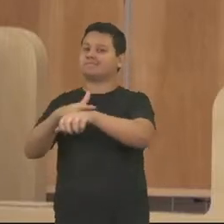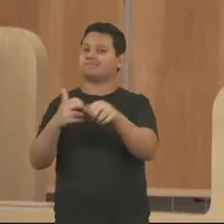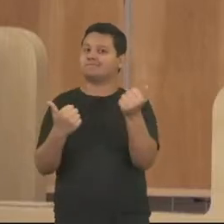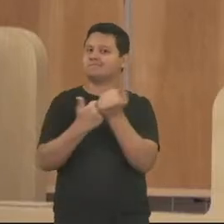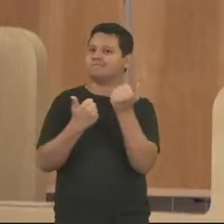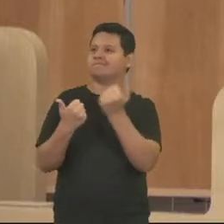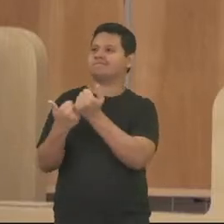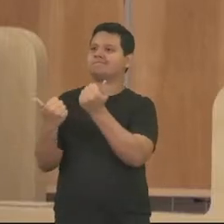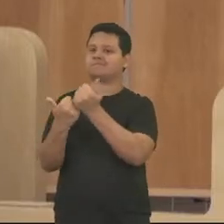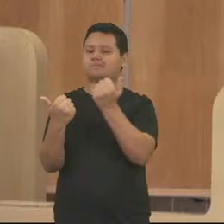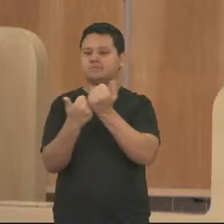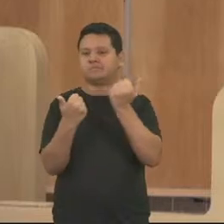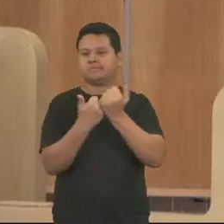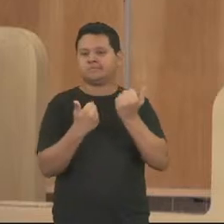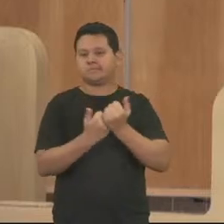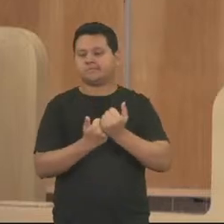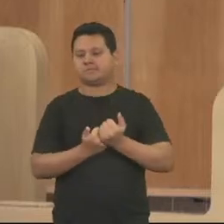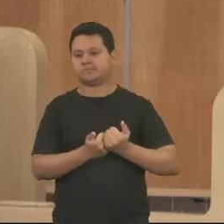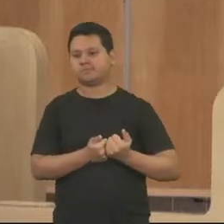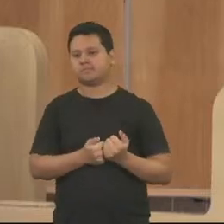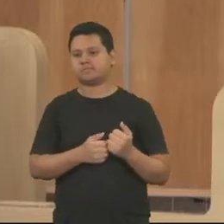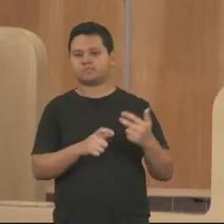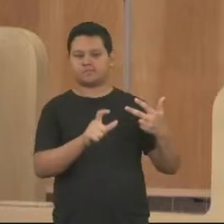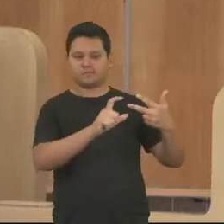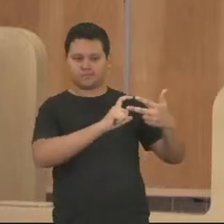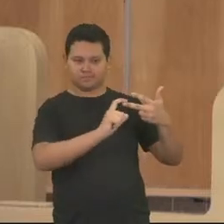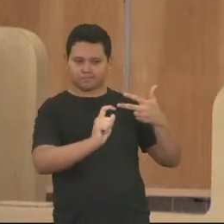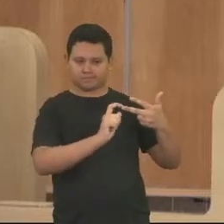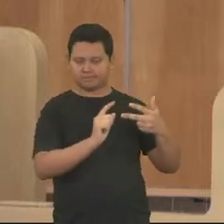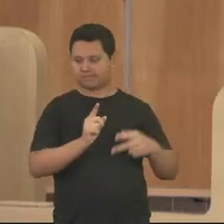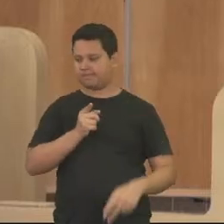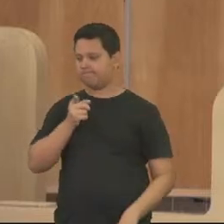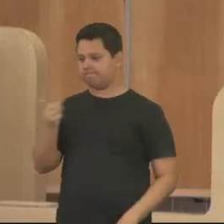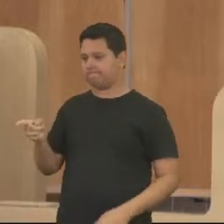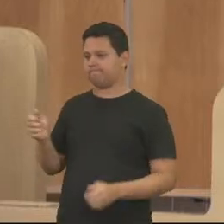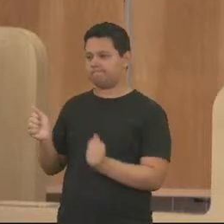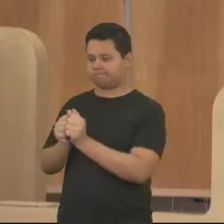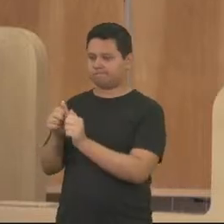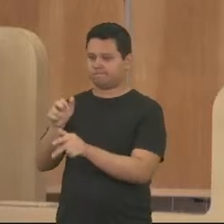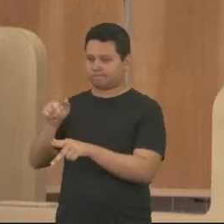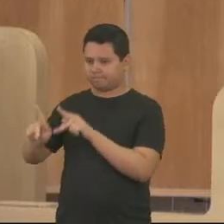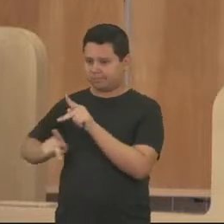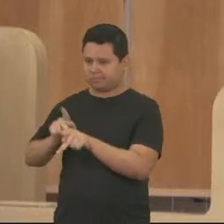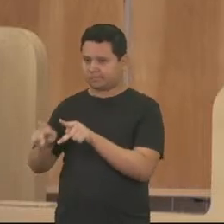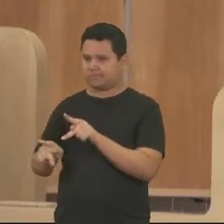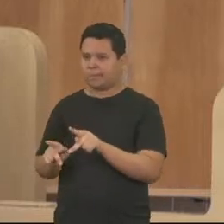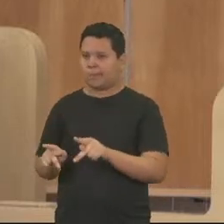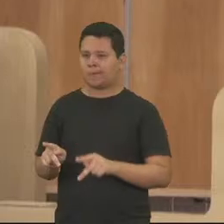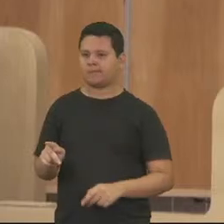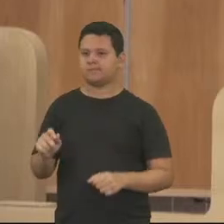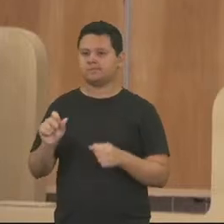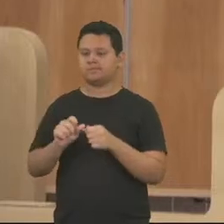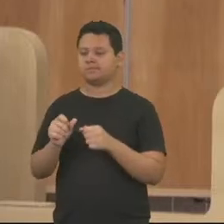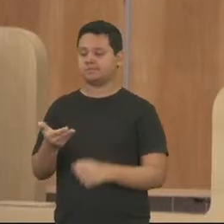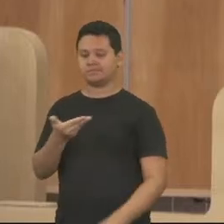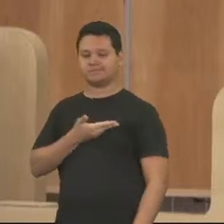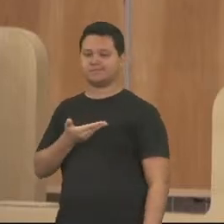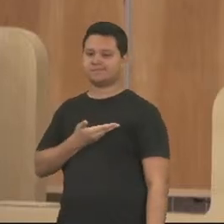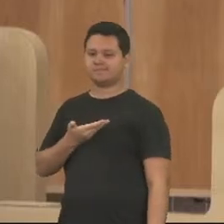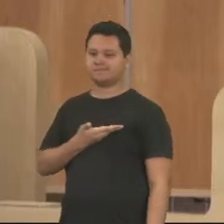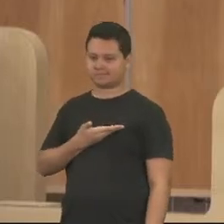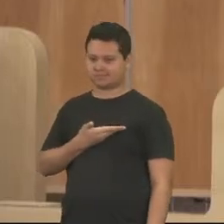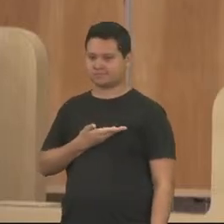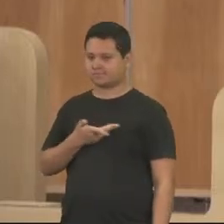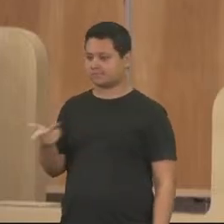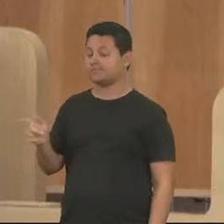termos de cooperação. O poder público se aproximando das comunidades, vira-se amigo.